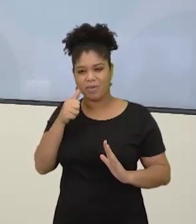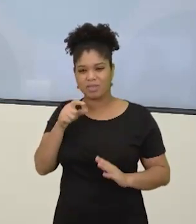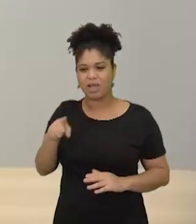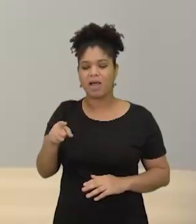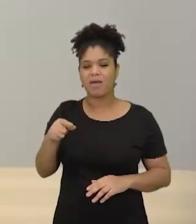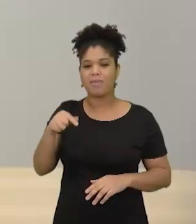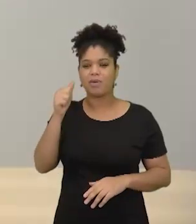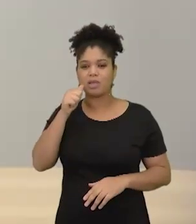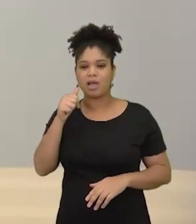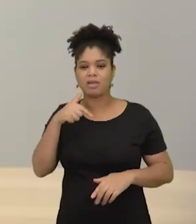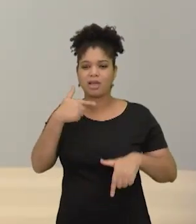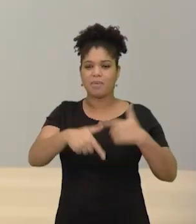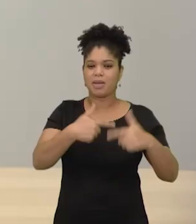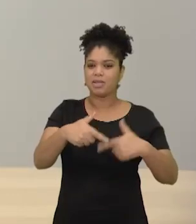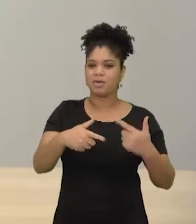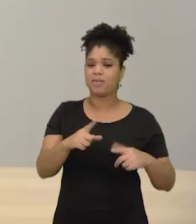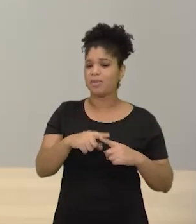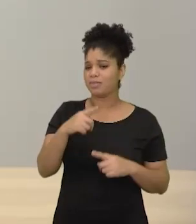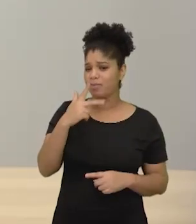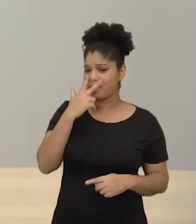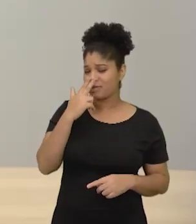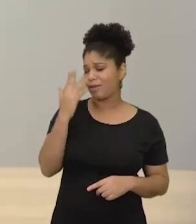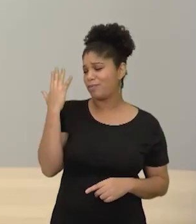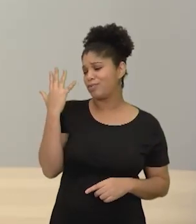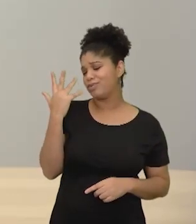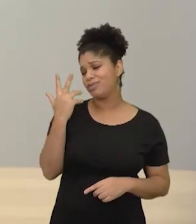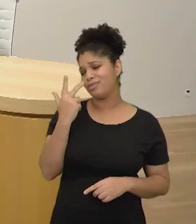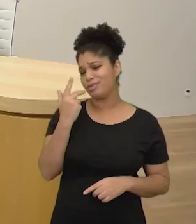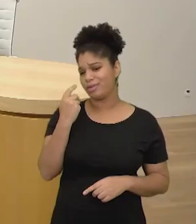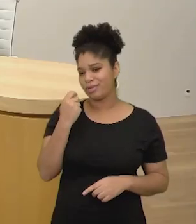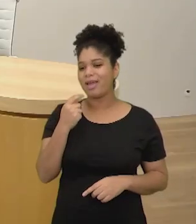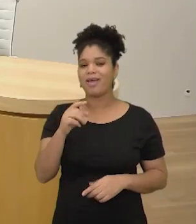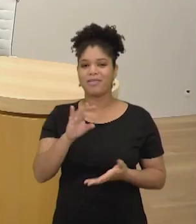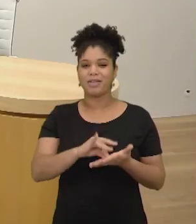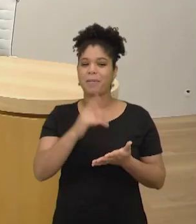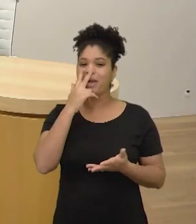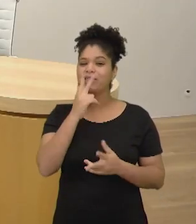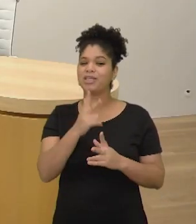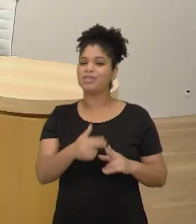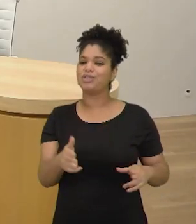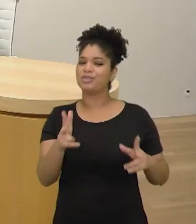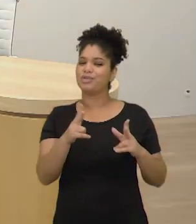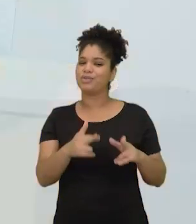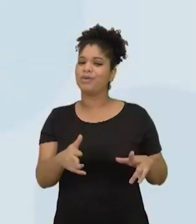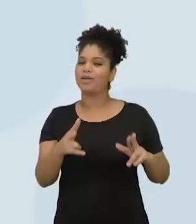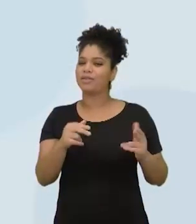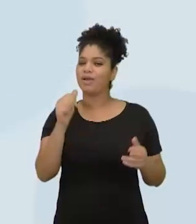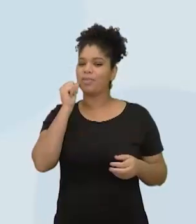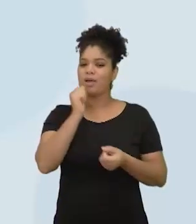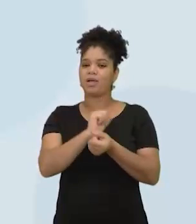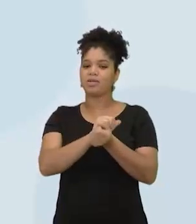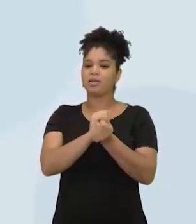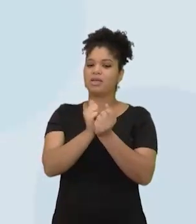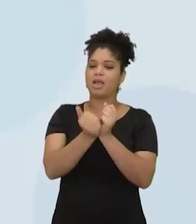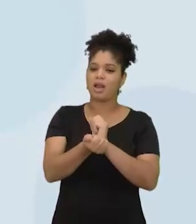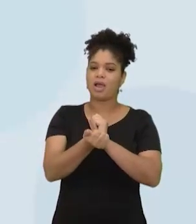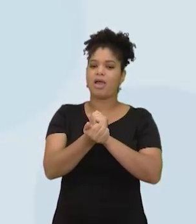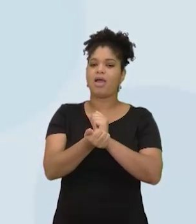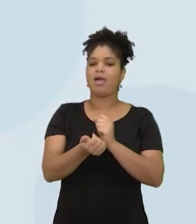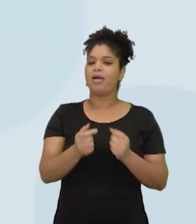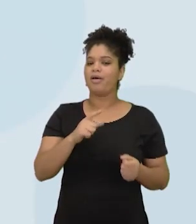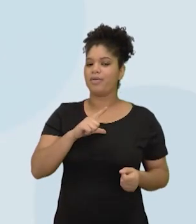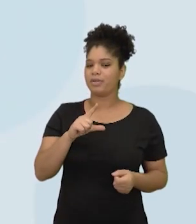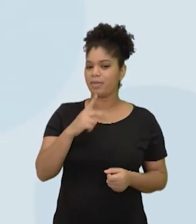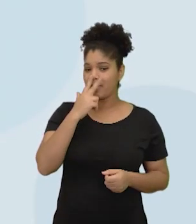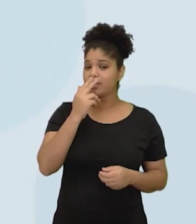mesmo assim ainda está mostrando de uma forma bonita, né? Eu ia falar isso, né? Você tem aí o trabalho escravo, mas não tem ninguém... Parece